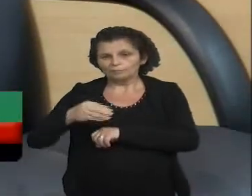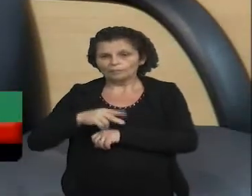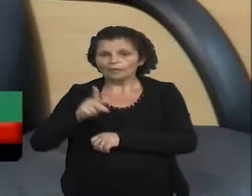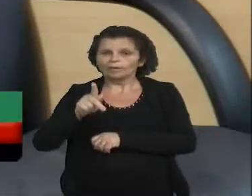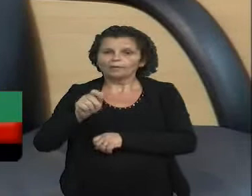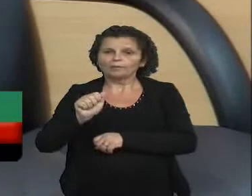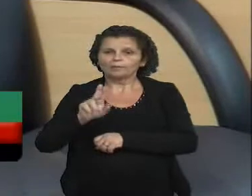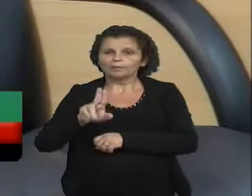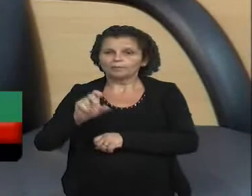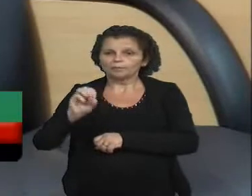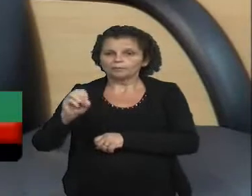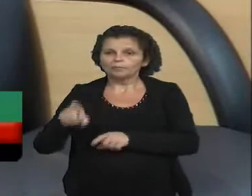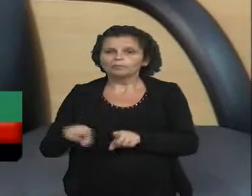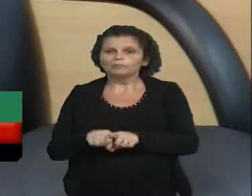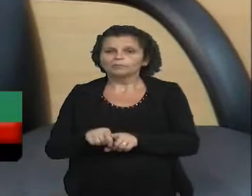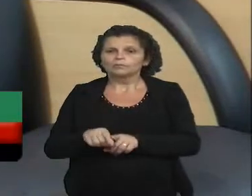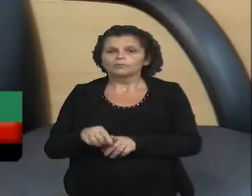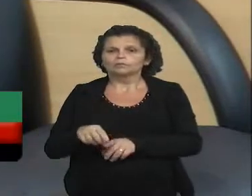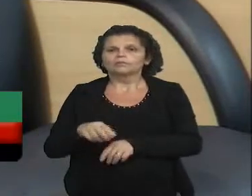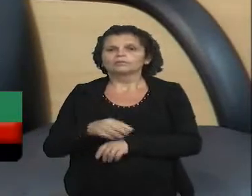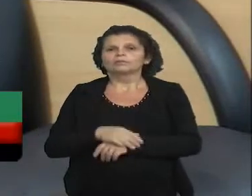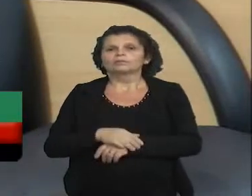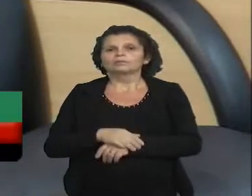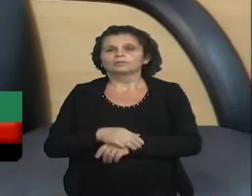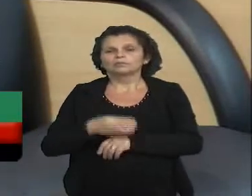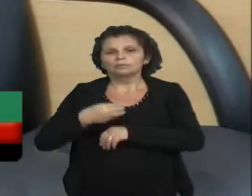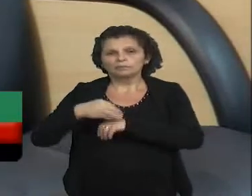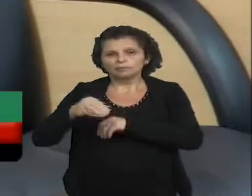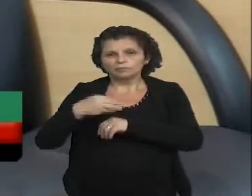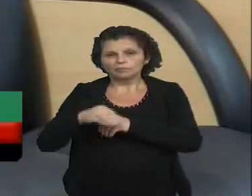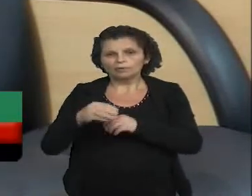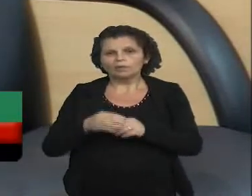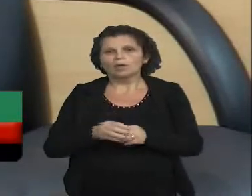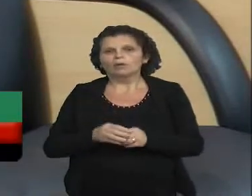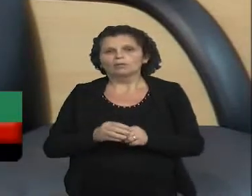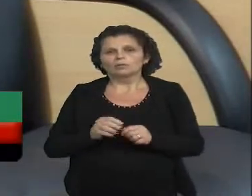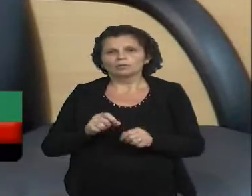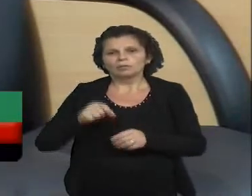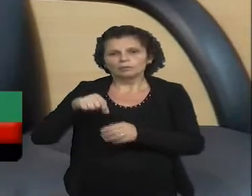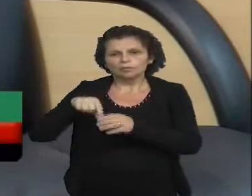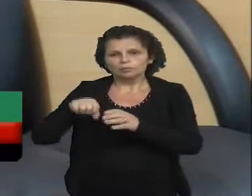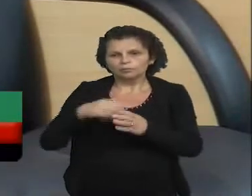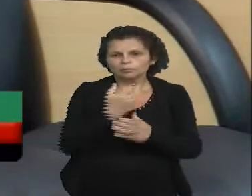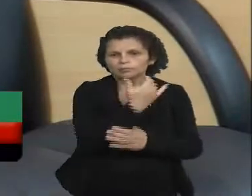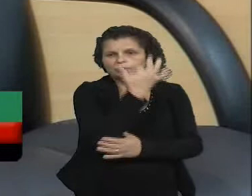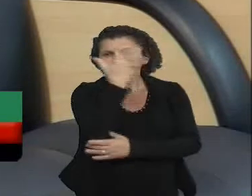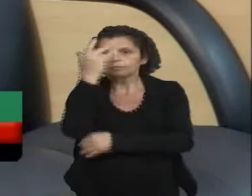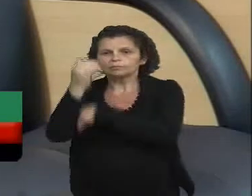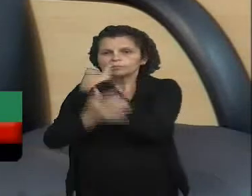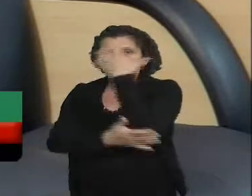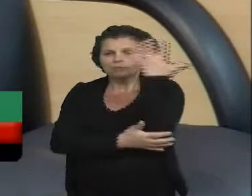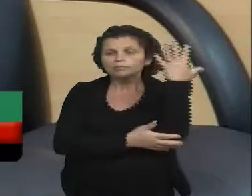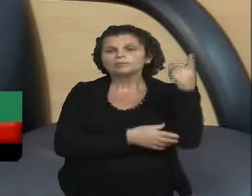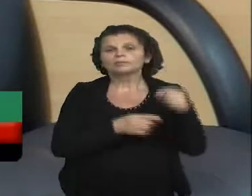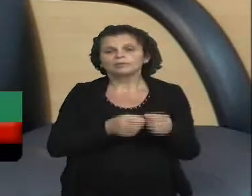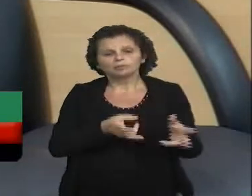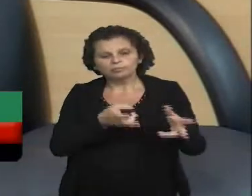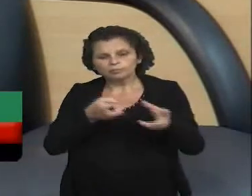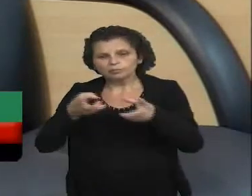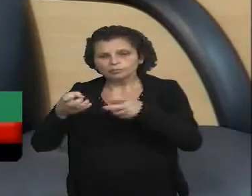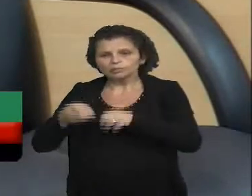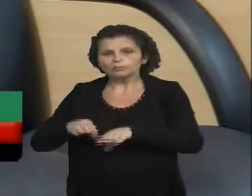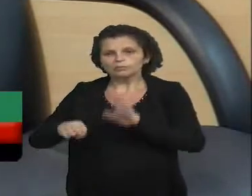número 2046 de 2022, indicação de revitalização de praça. Indica-se à mesa, observadas